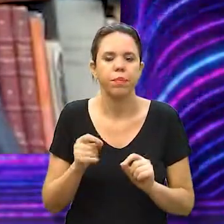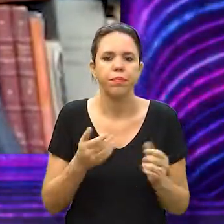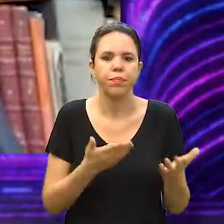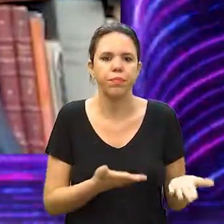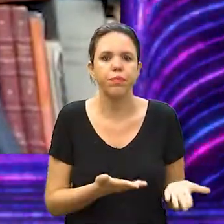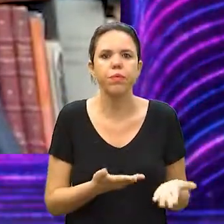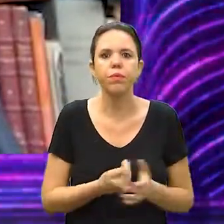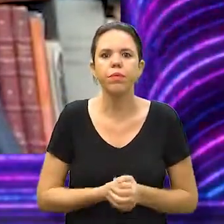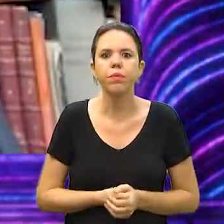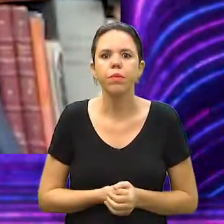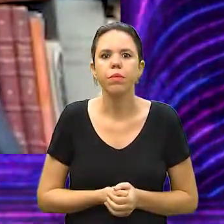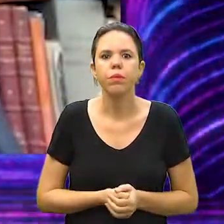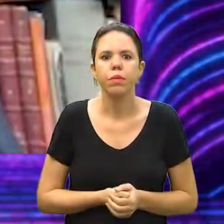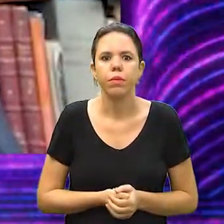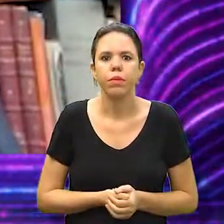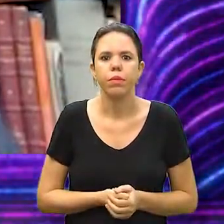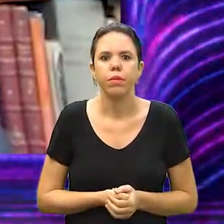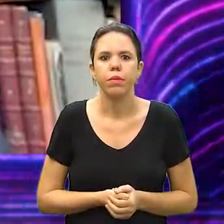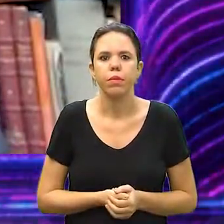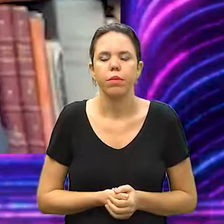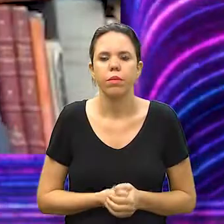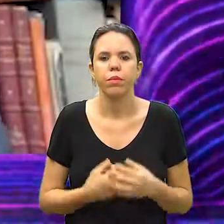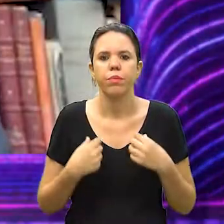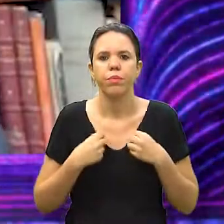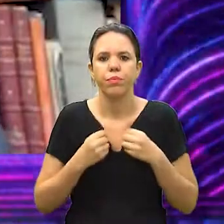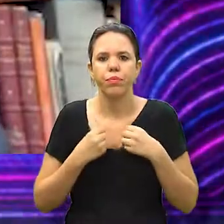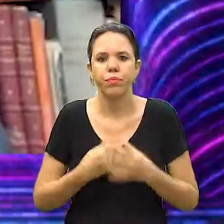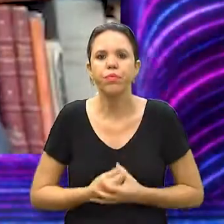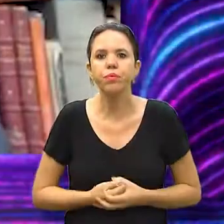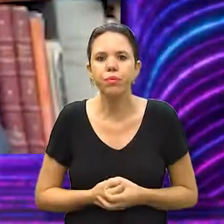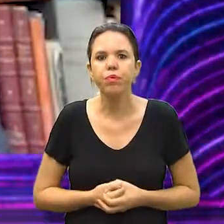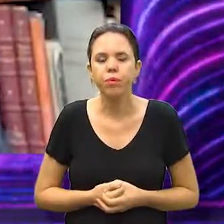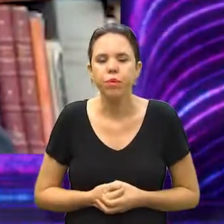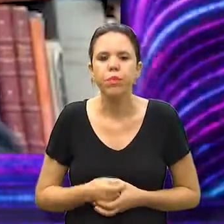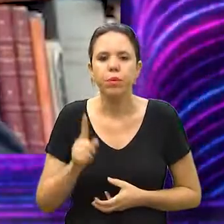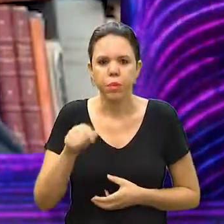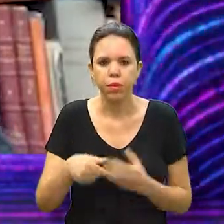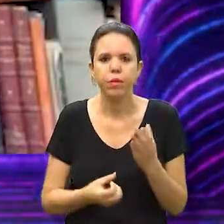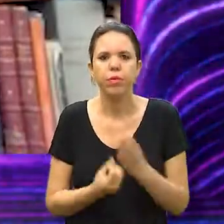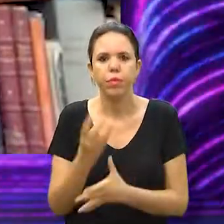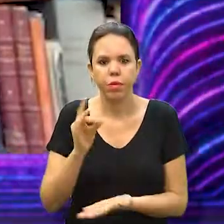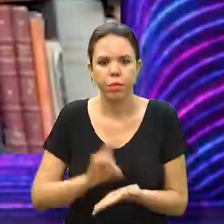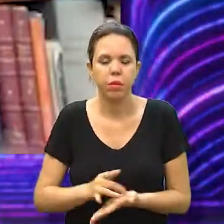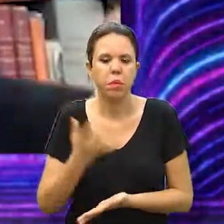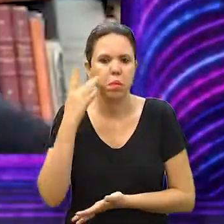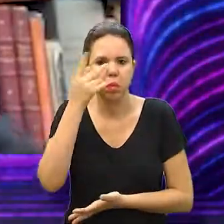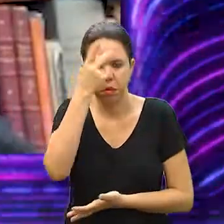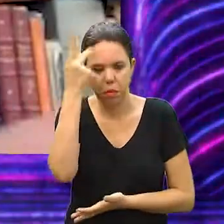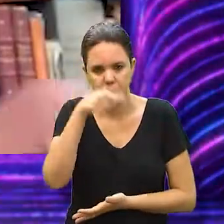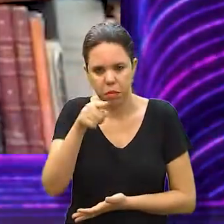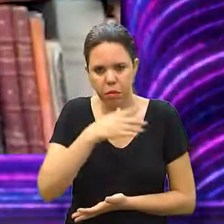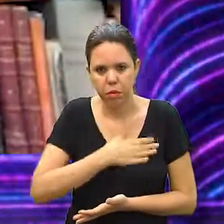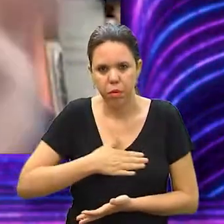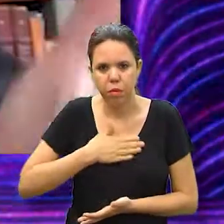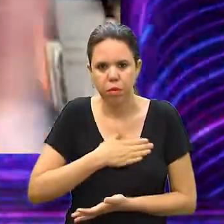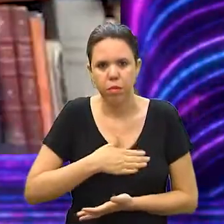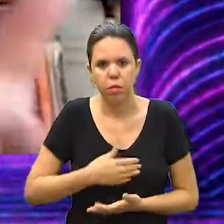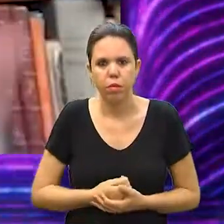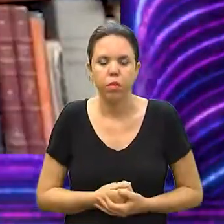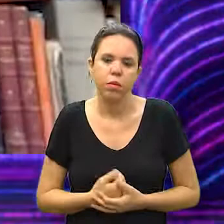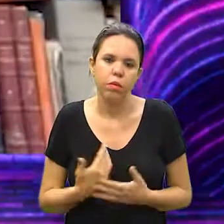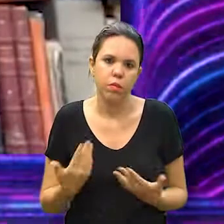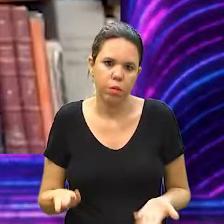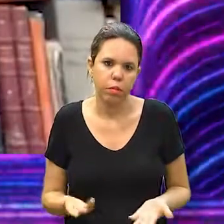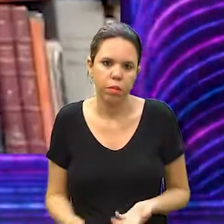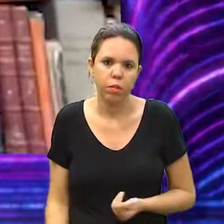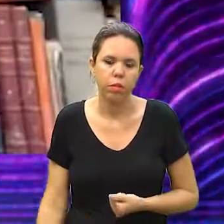ele, de alguma forma, ele é original. Eu não sei se as pessoas vão gostar,